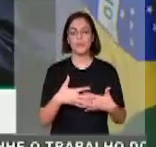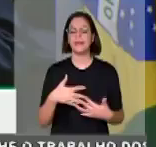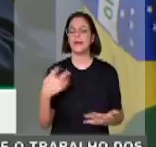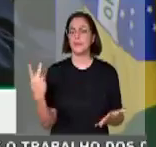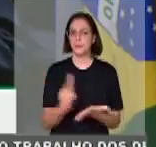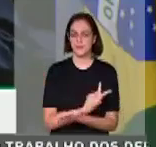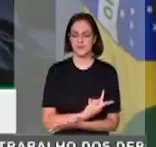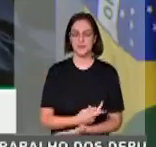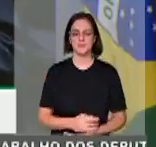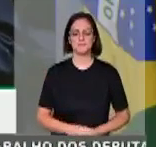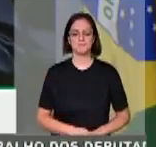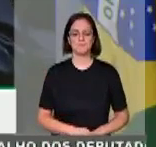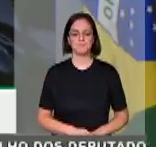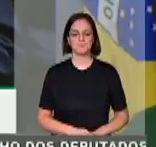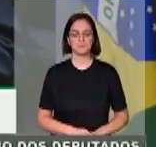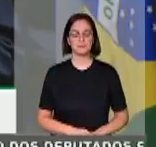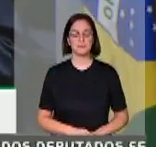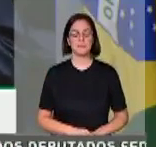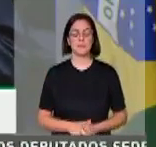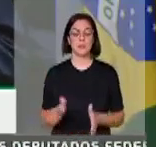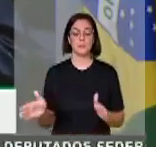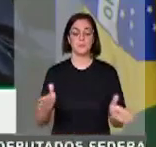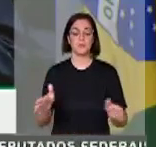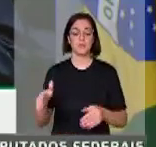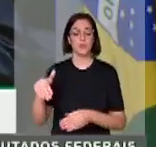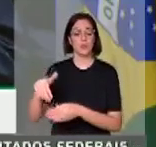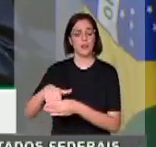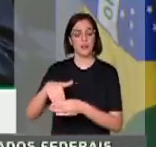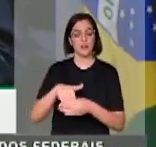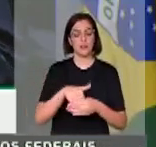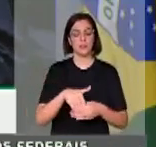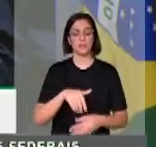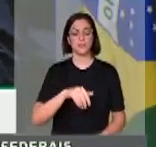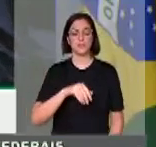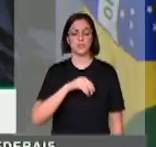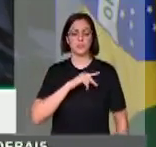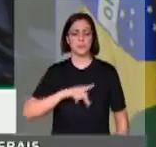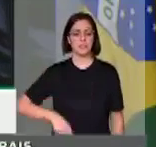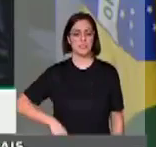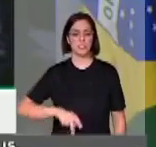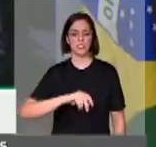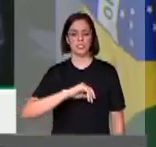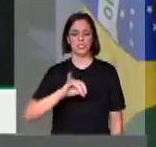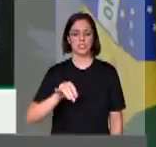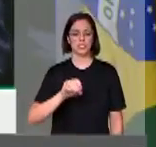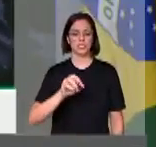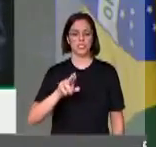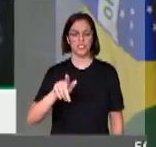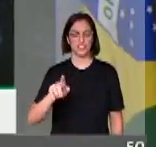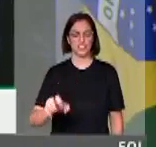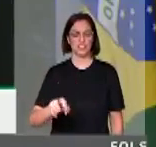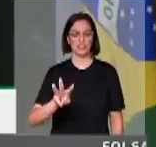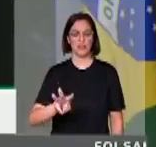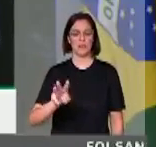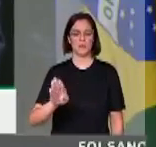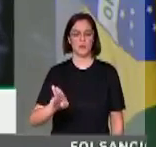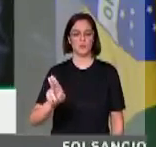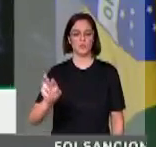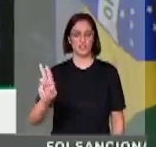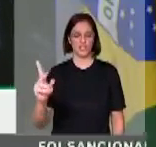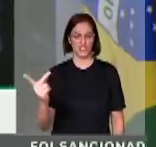Unidos. Quando da eleição do presidente George W. Bush, nós sabemos a